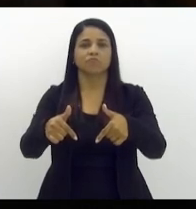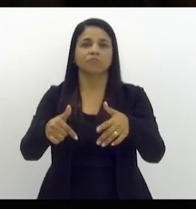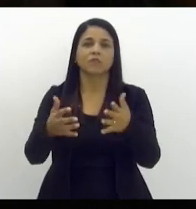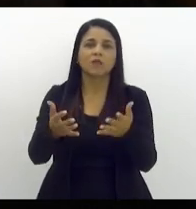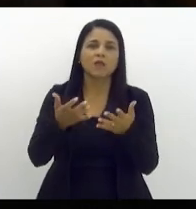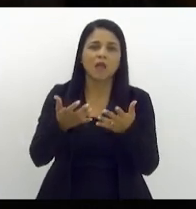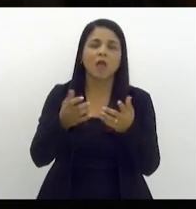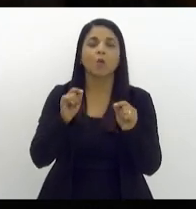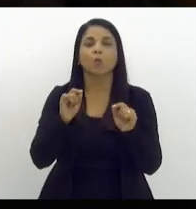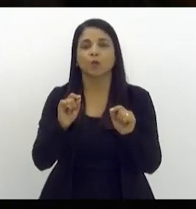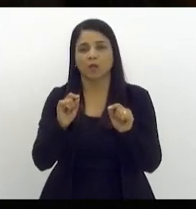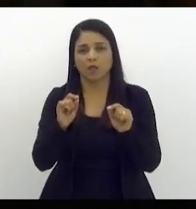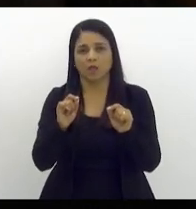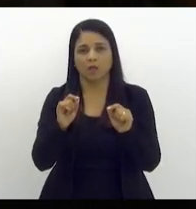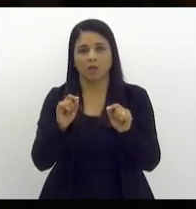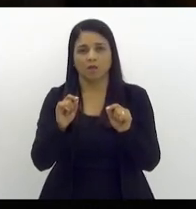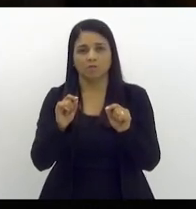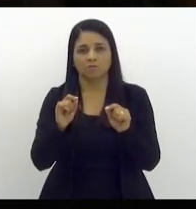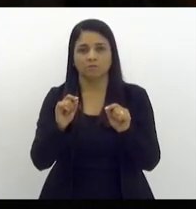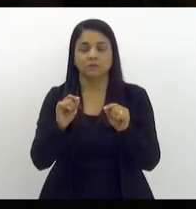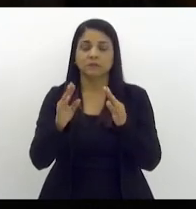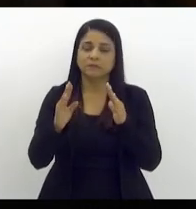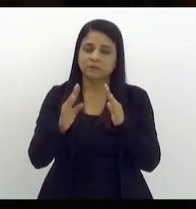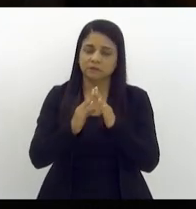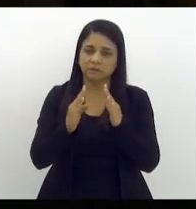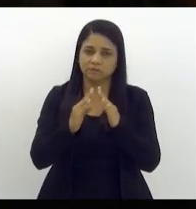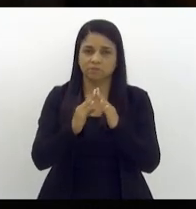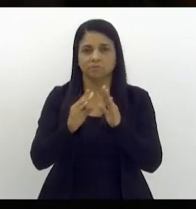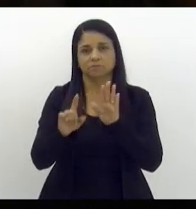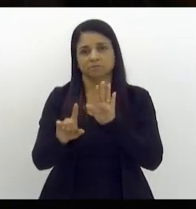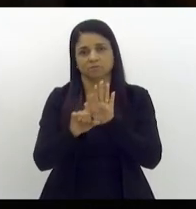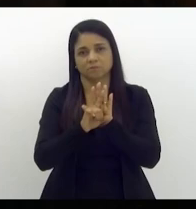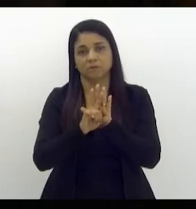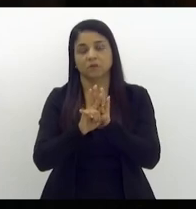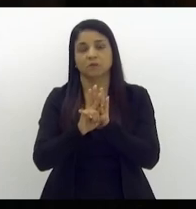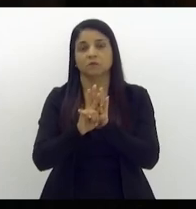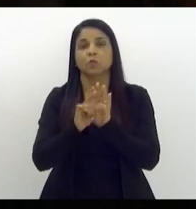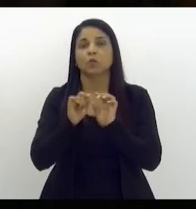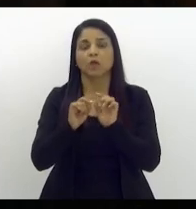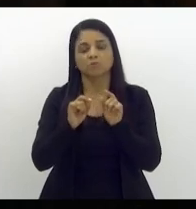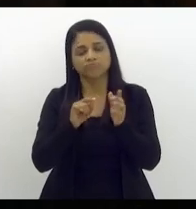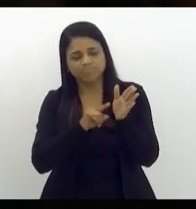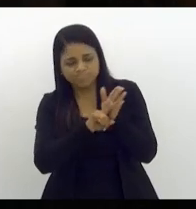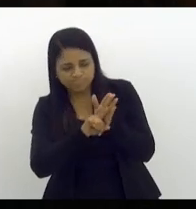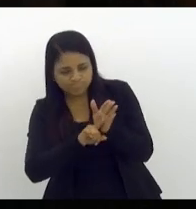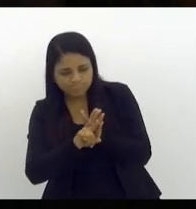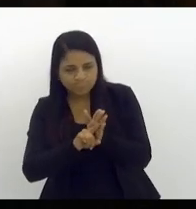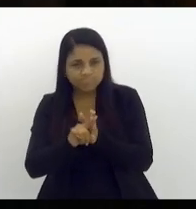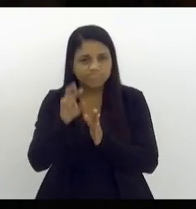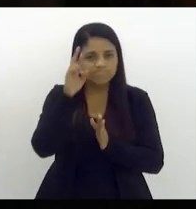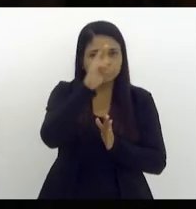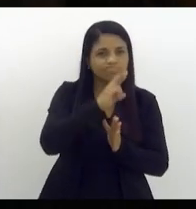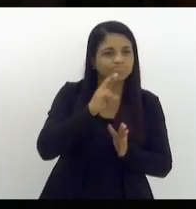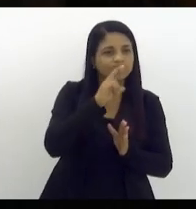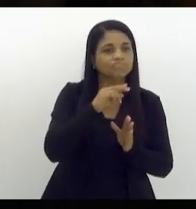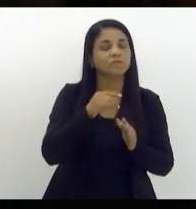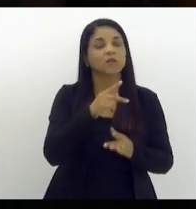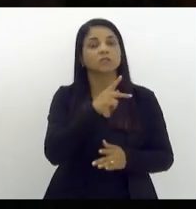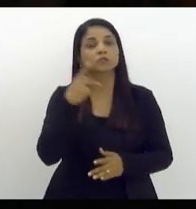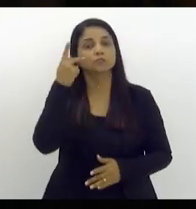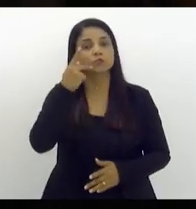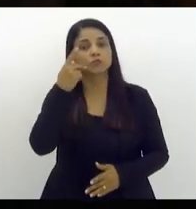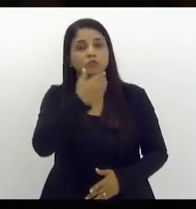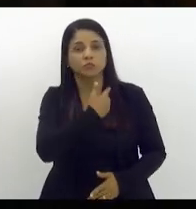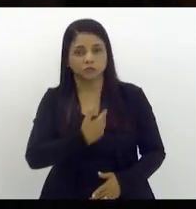mais preza, em especial dentro da Casa Legislativa, que é poder averiguar de maneira concreta as políticas públicas. Então, é